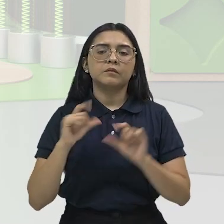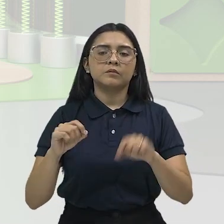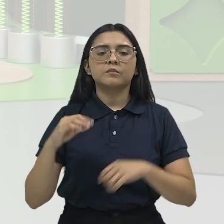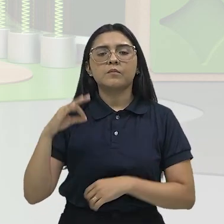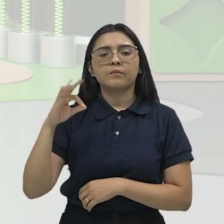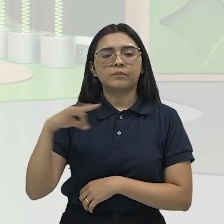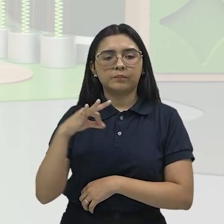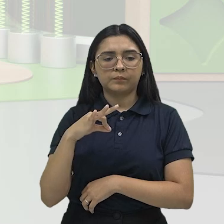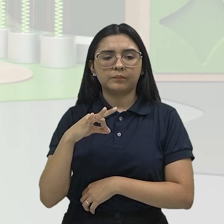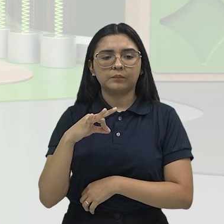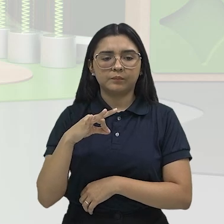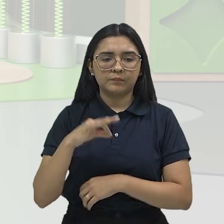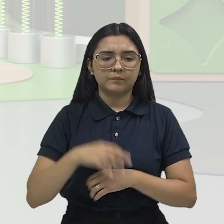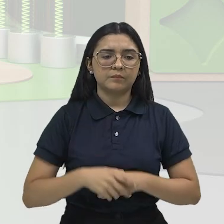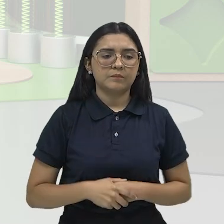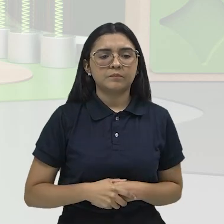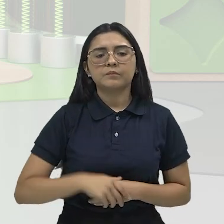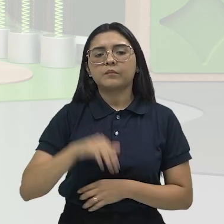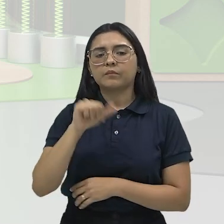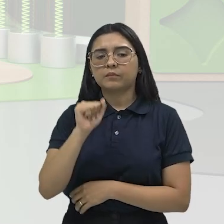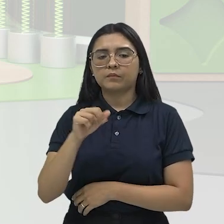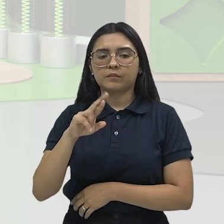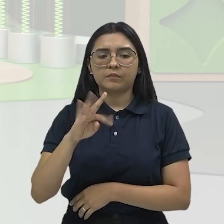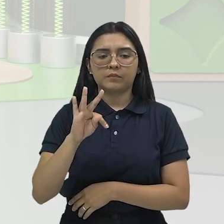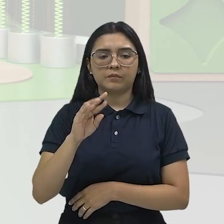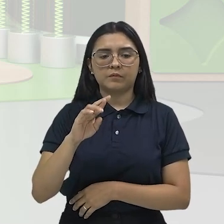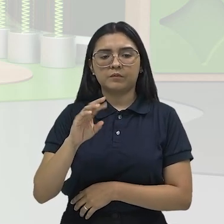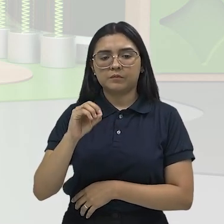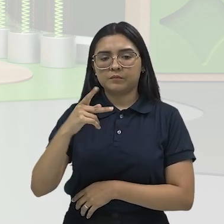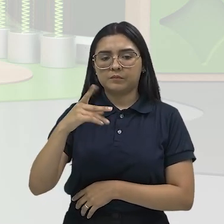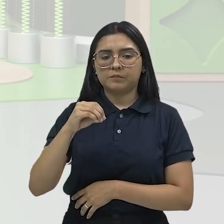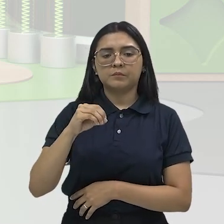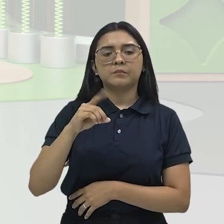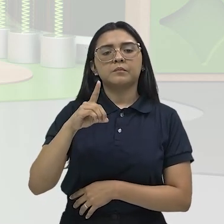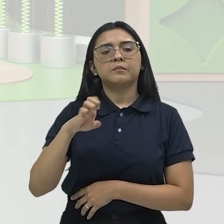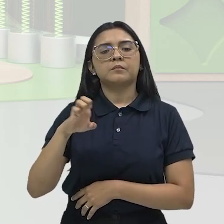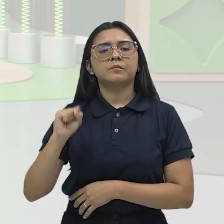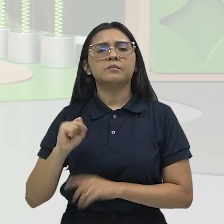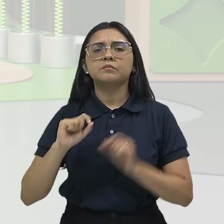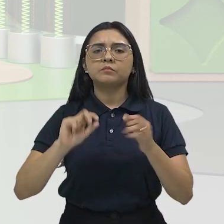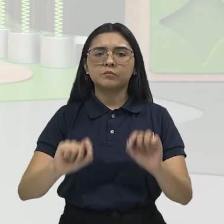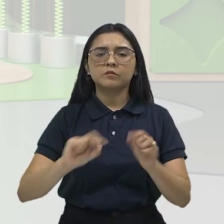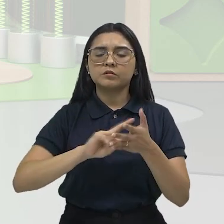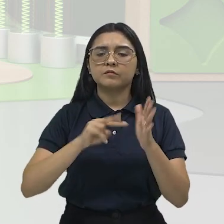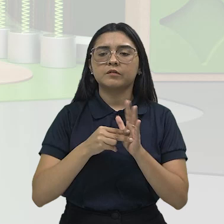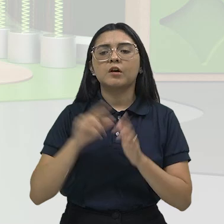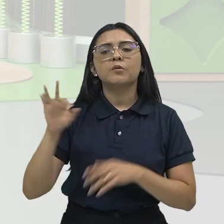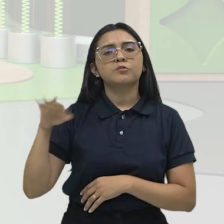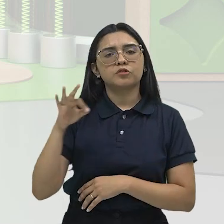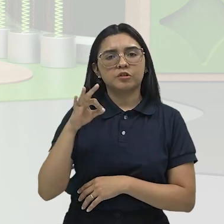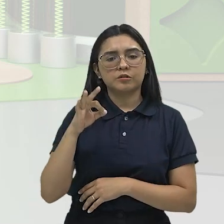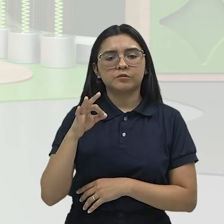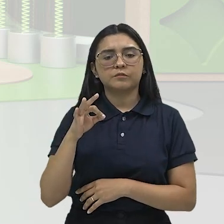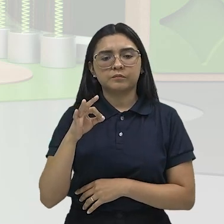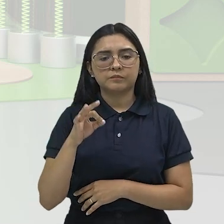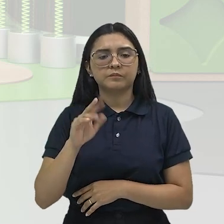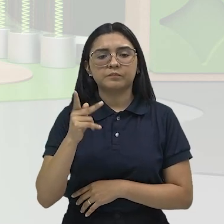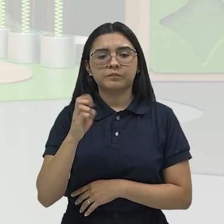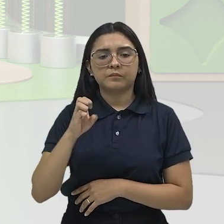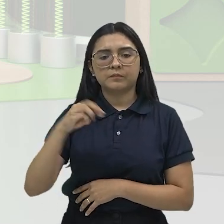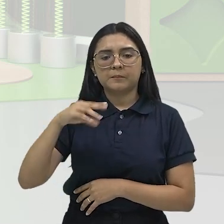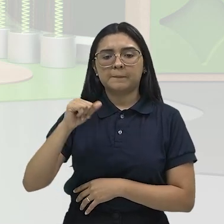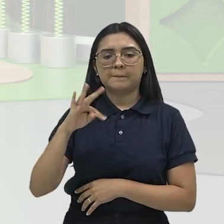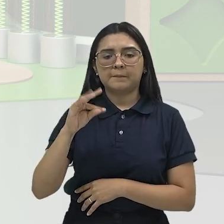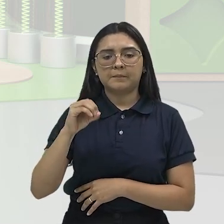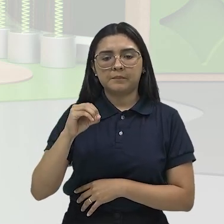artrópodes hematófagos. O que é isso? Artrópode, né, no caso aí, o nosso mosquito, e hematófago,